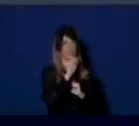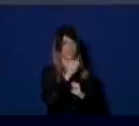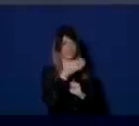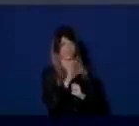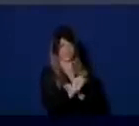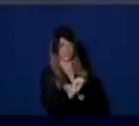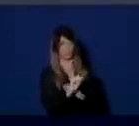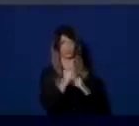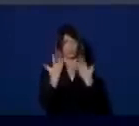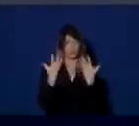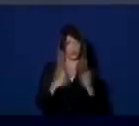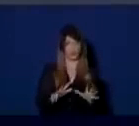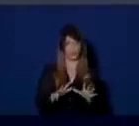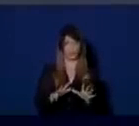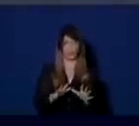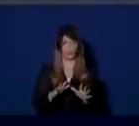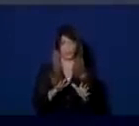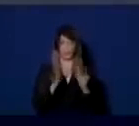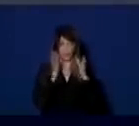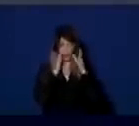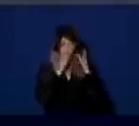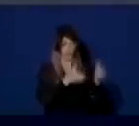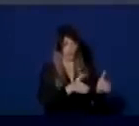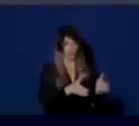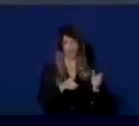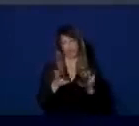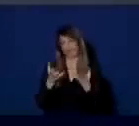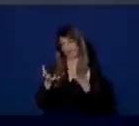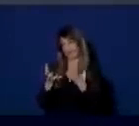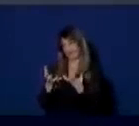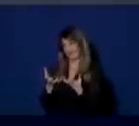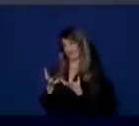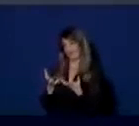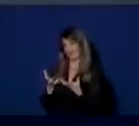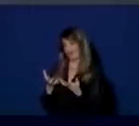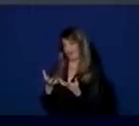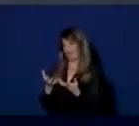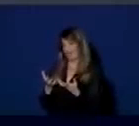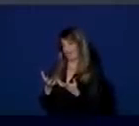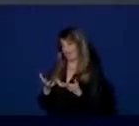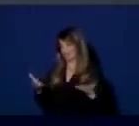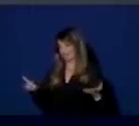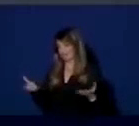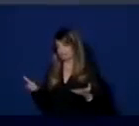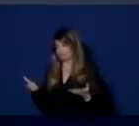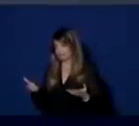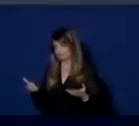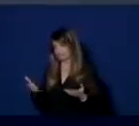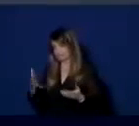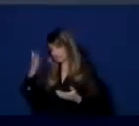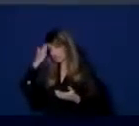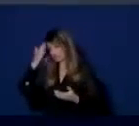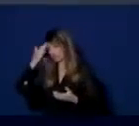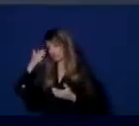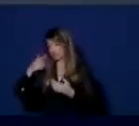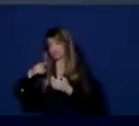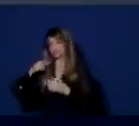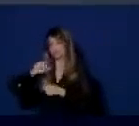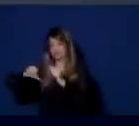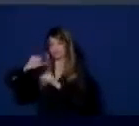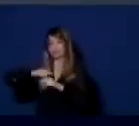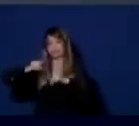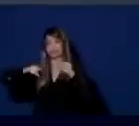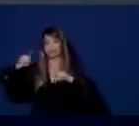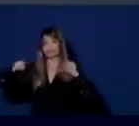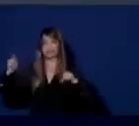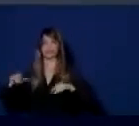não quer estar direcional nem um no outro, o cara quer explorar a volatilidade. Quando ele compra uma dívida conversível e fica